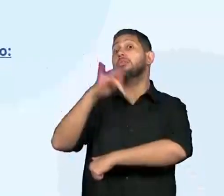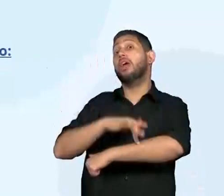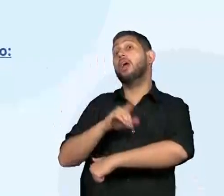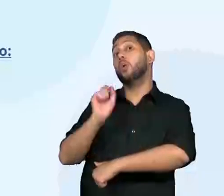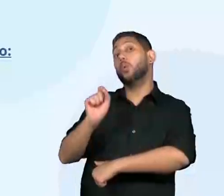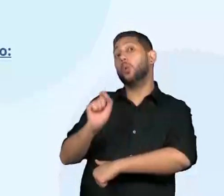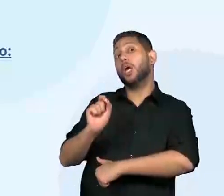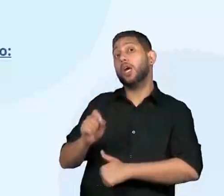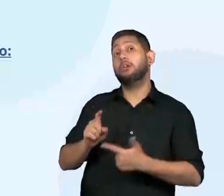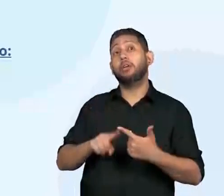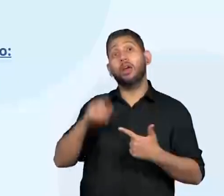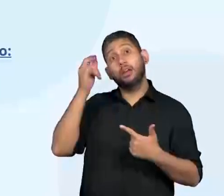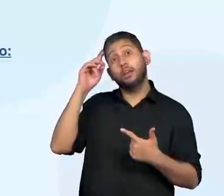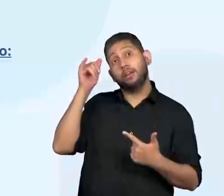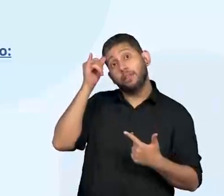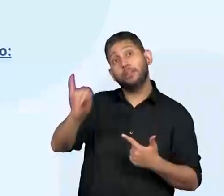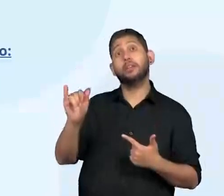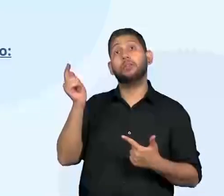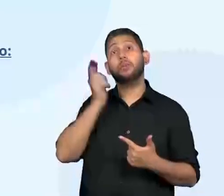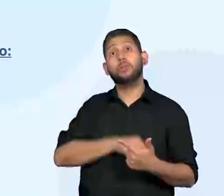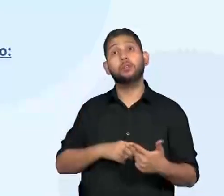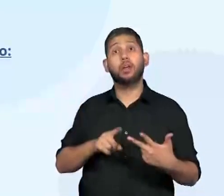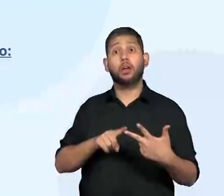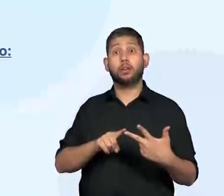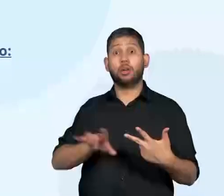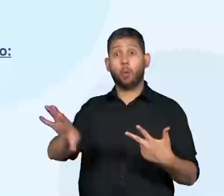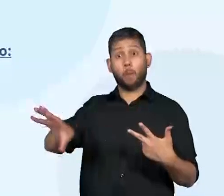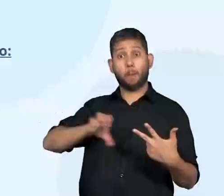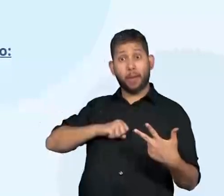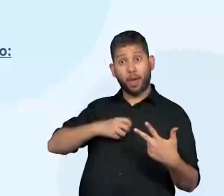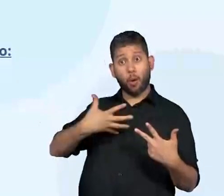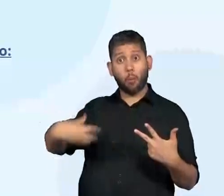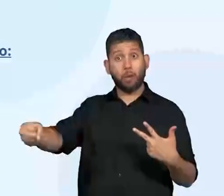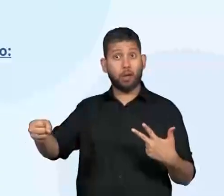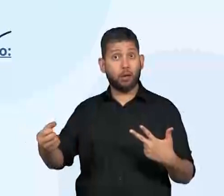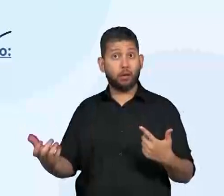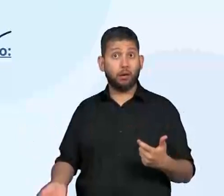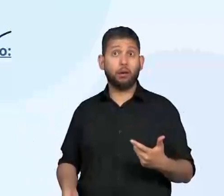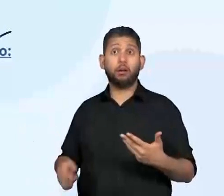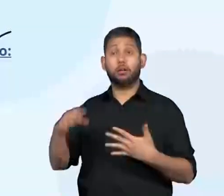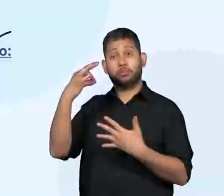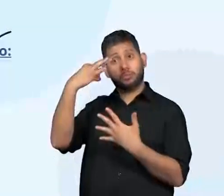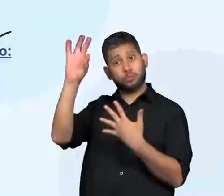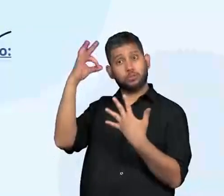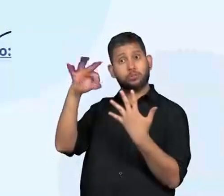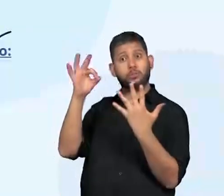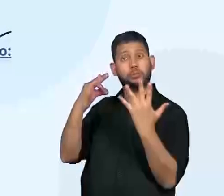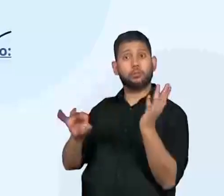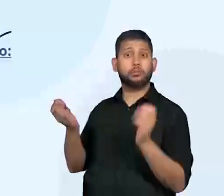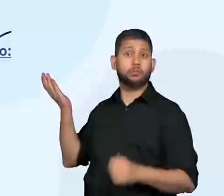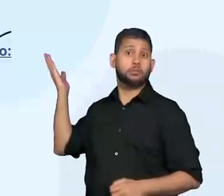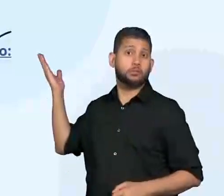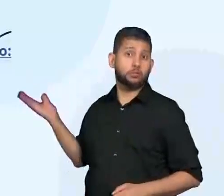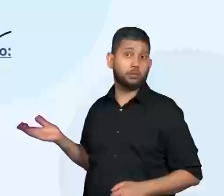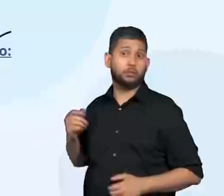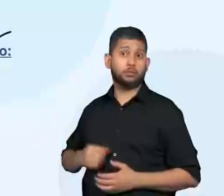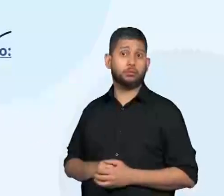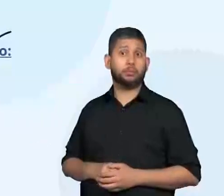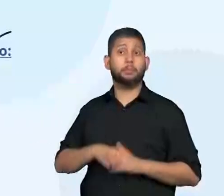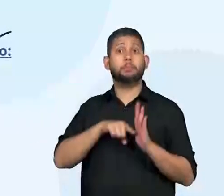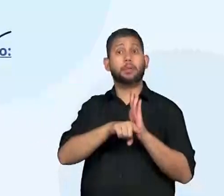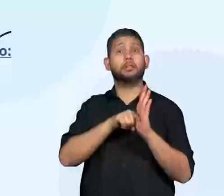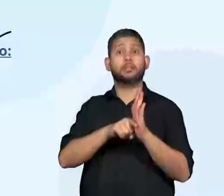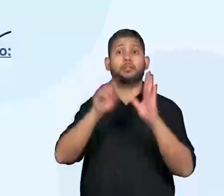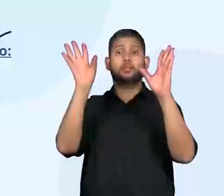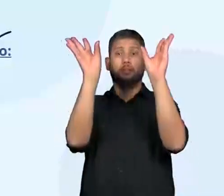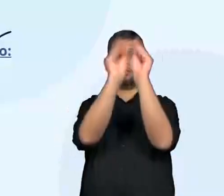conceitos, prevenção, transmissão, isso tudo foi organizado. A pesquisa foi organizada